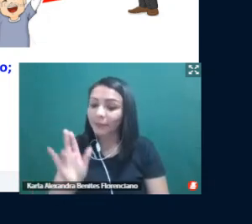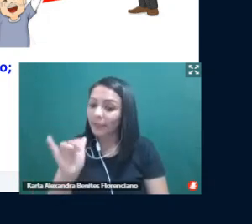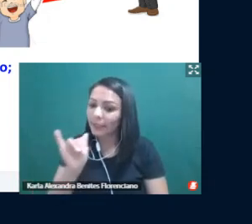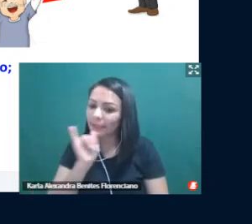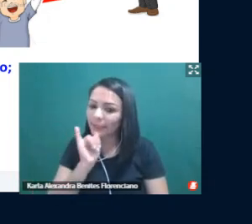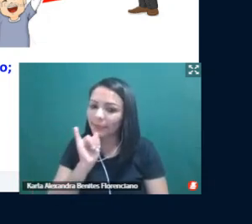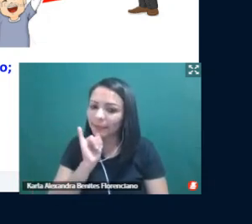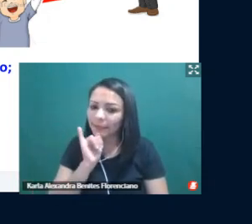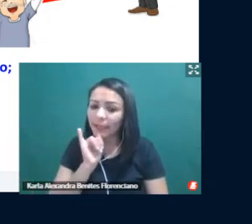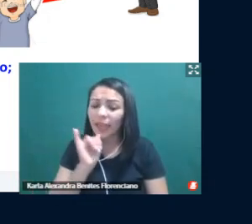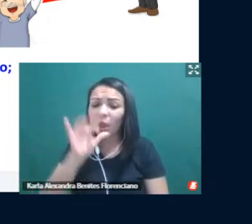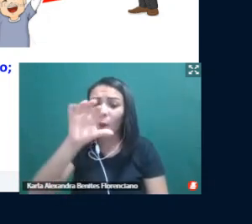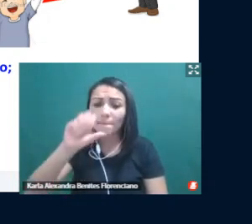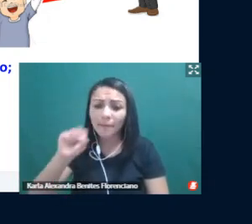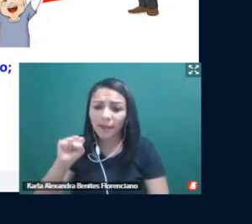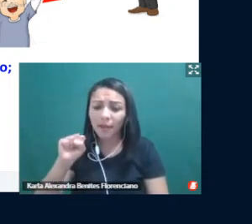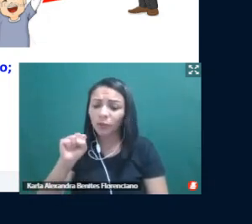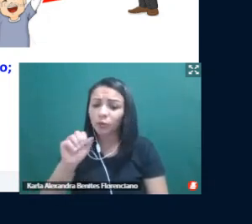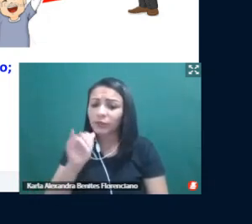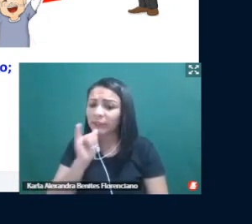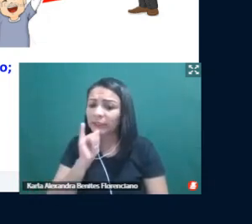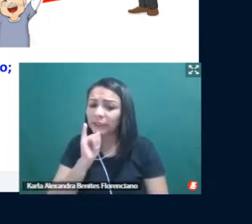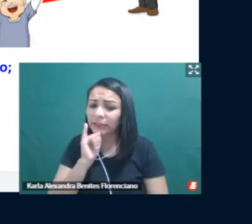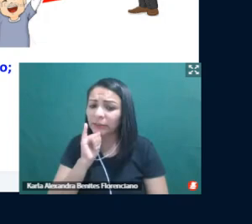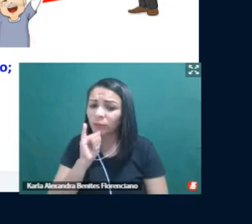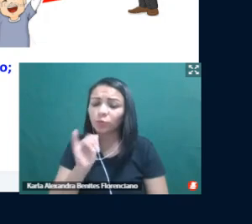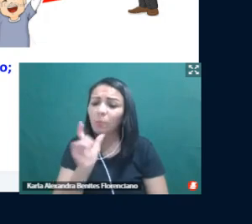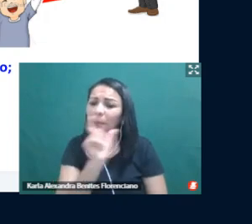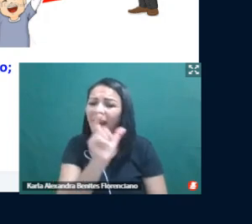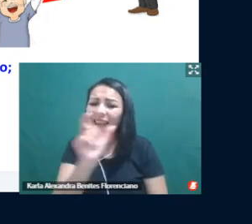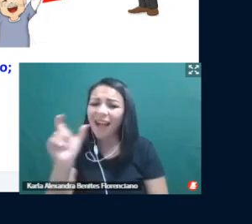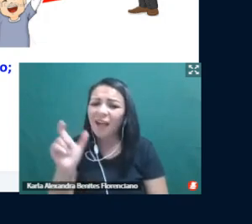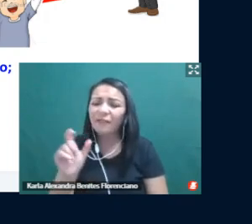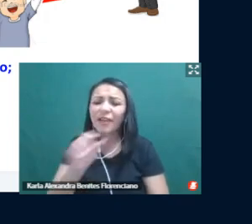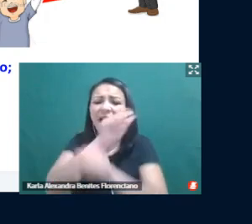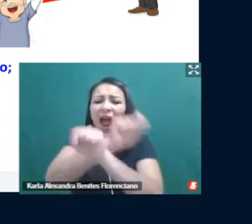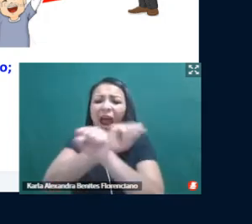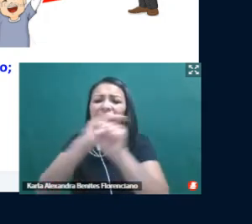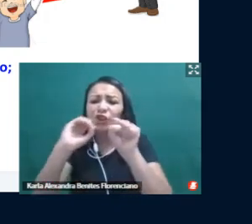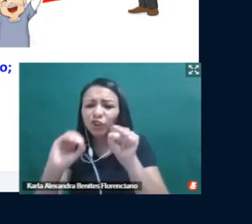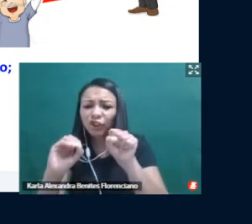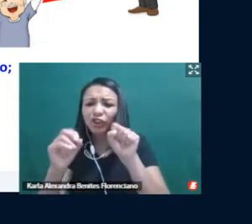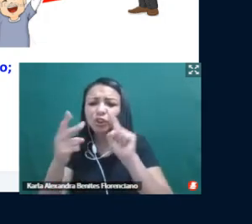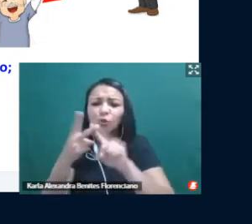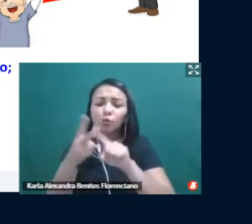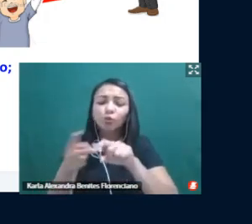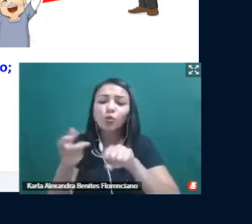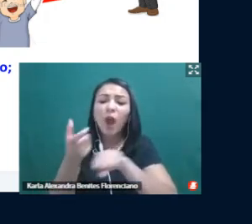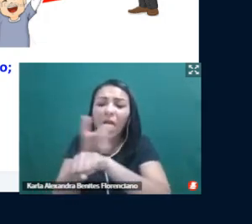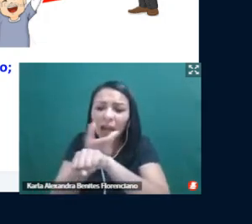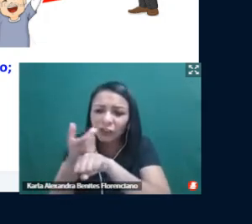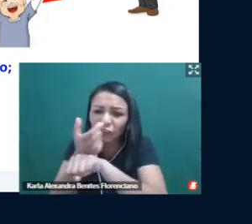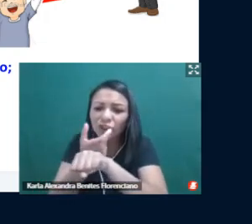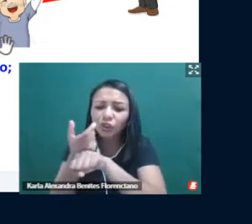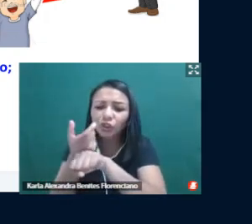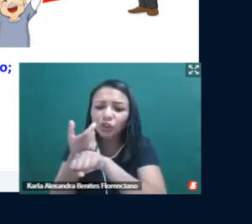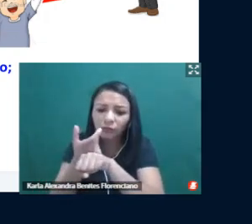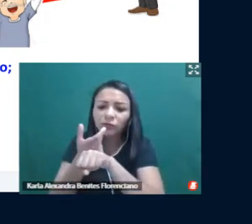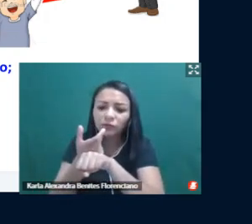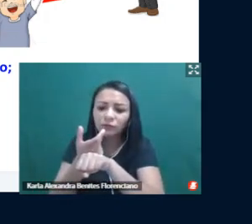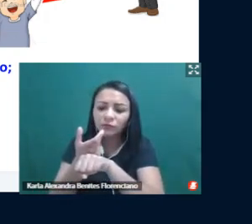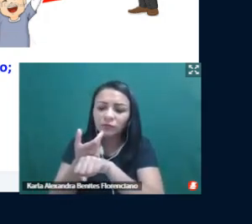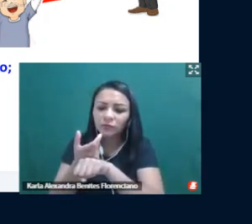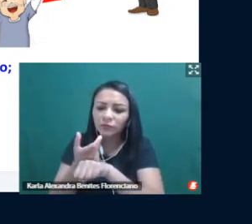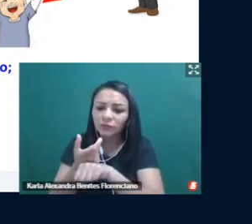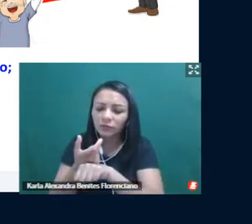eu pego todos que são artigos e adjetivos, tá?